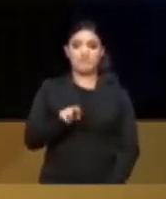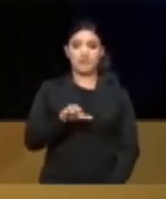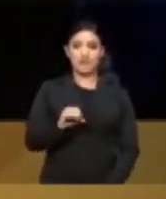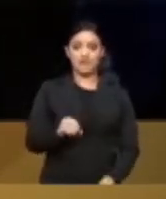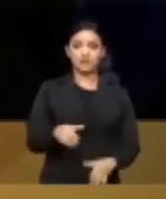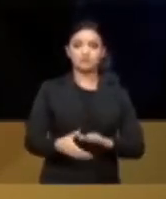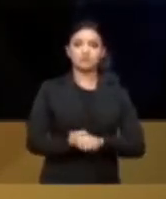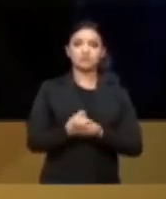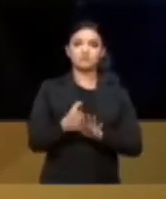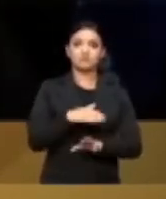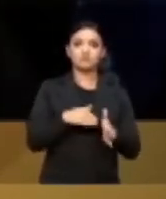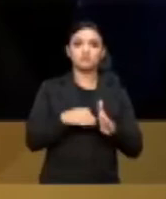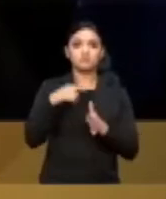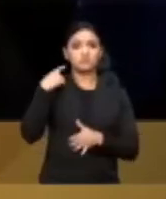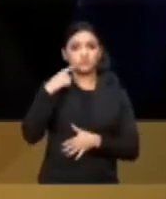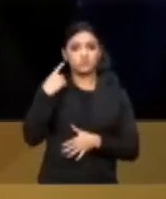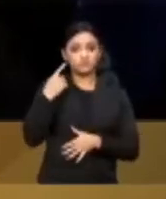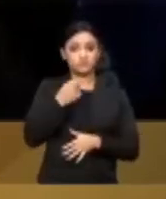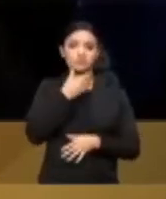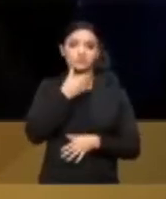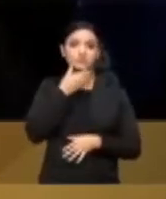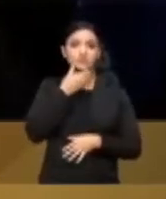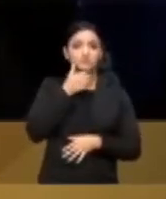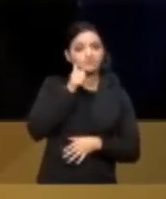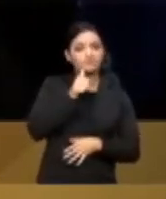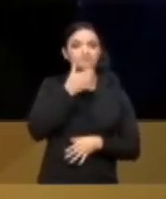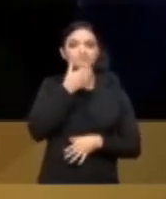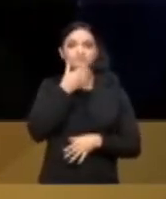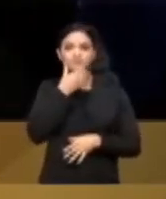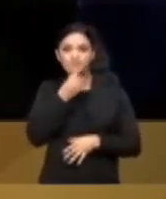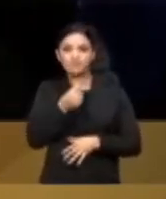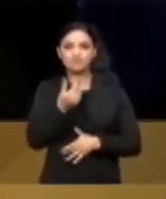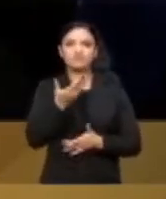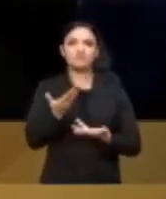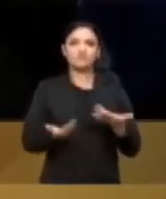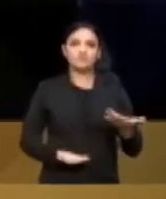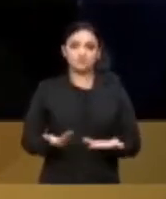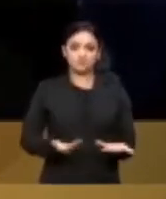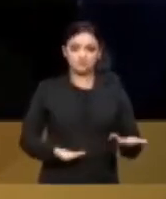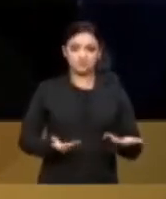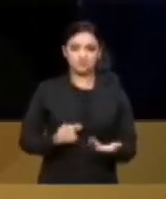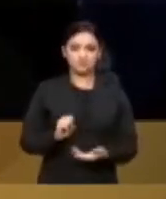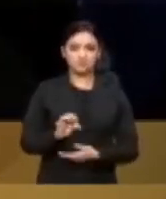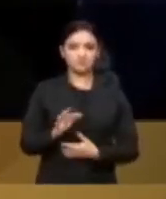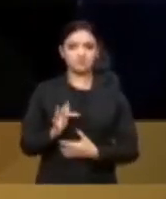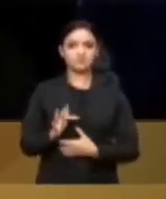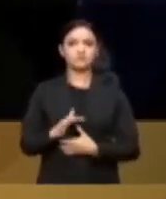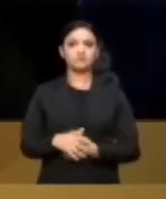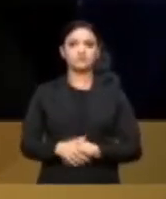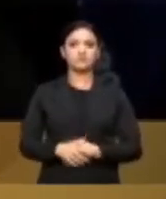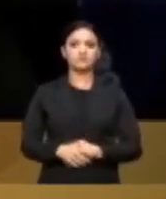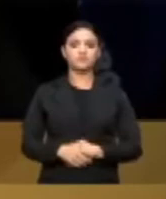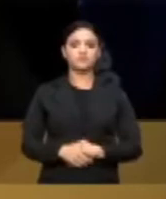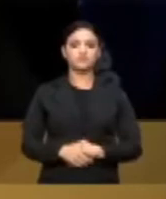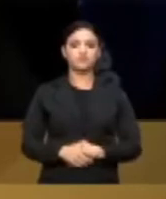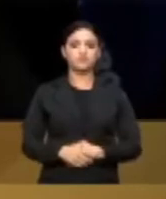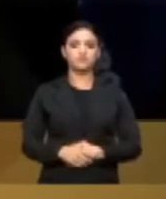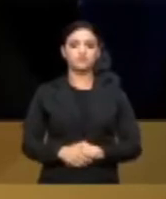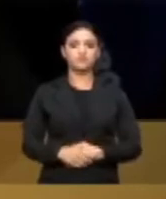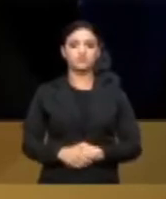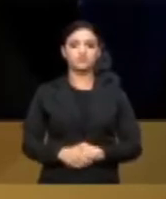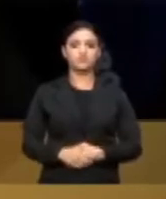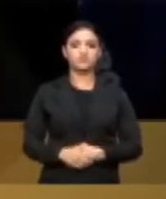advogados, servidoras e servidores desta Igreja Corte. O tema trazido a julgamento